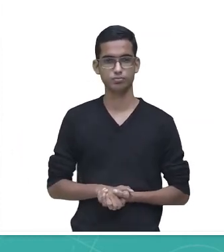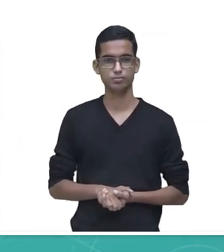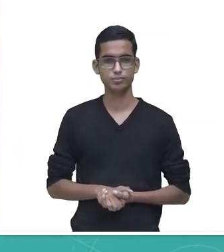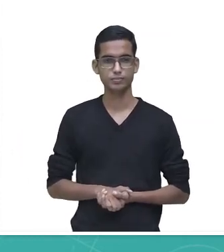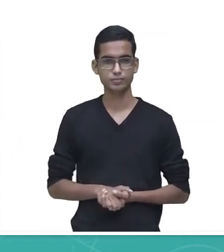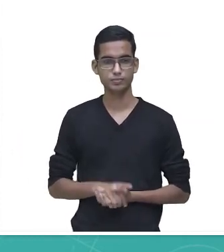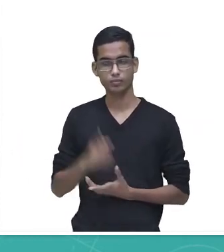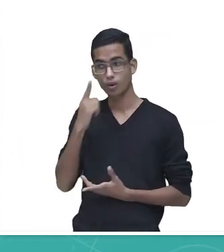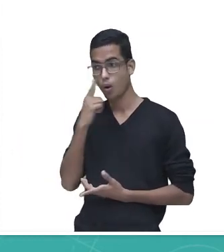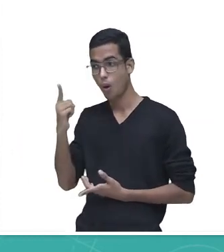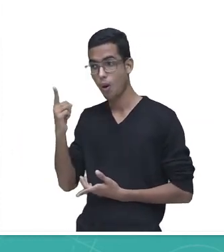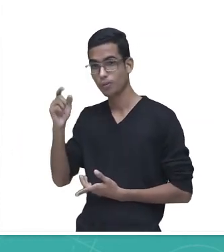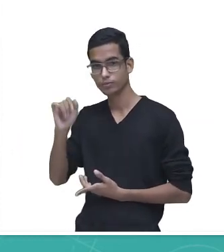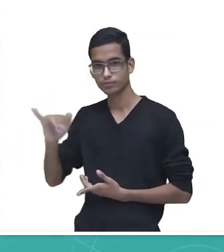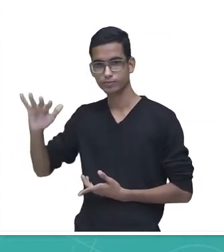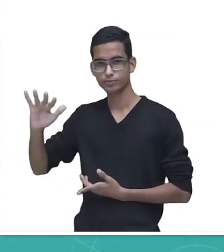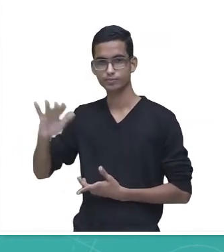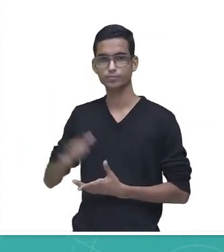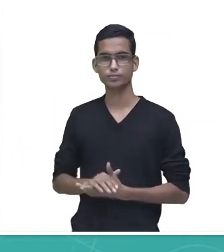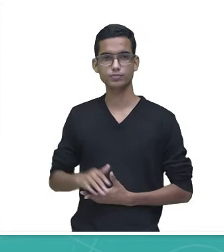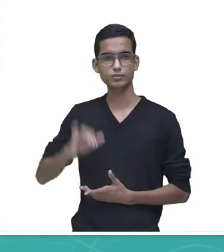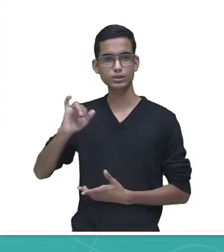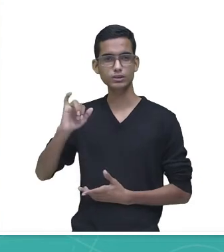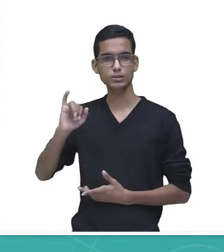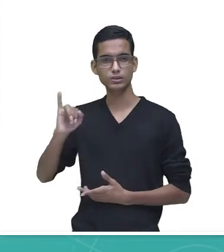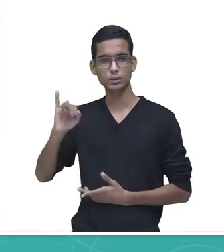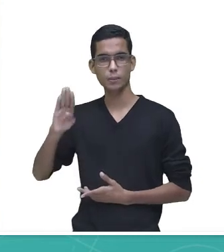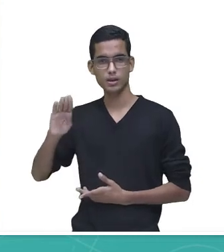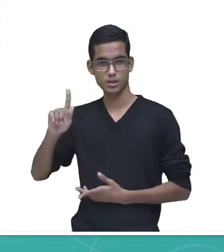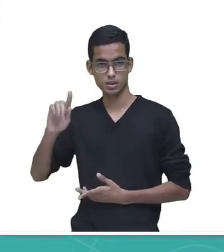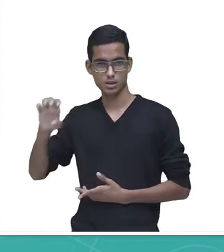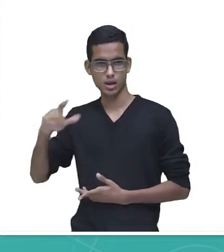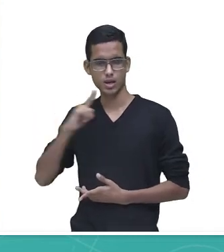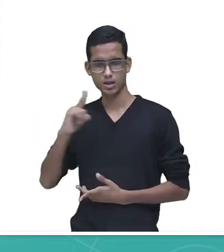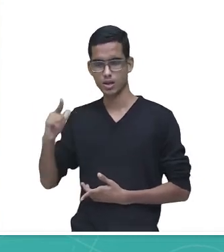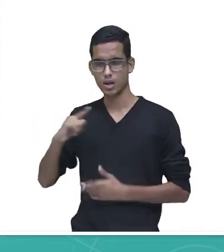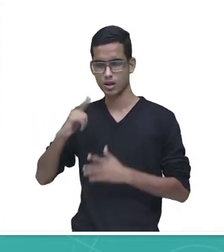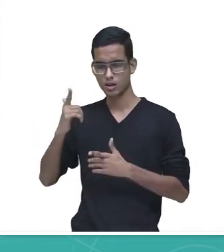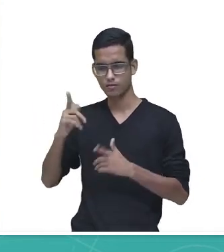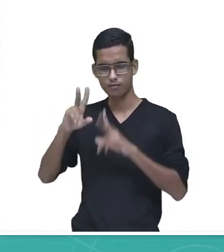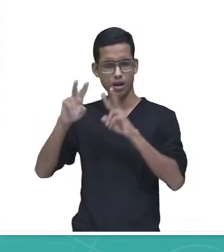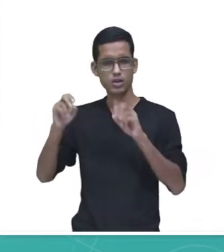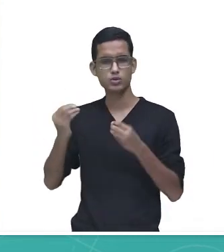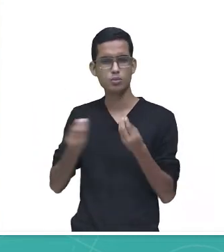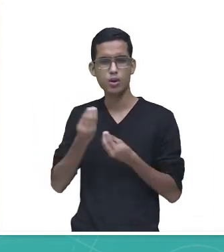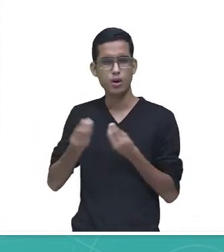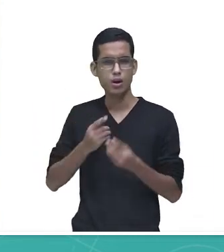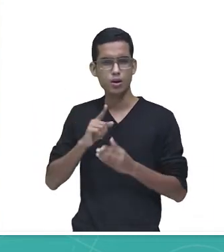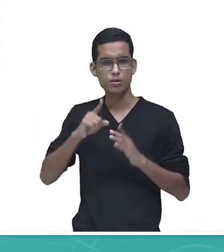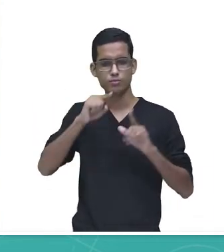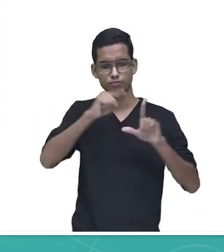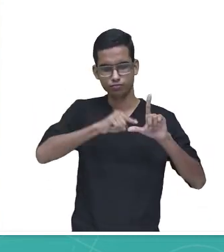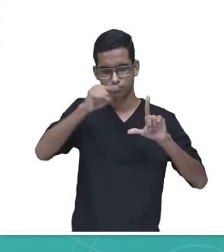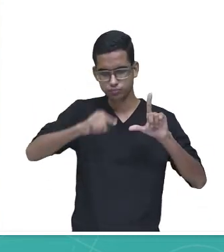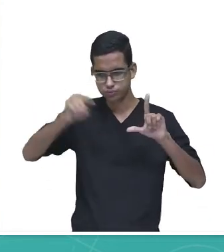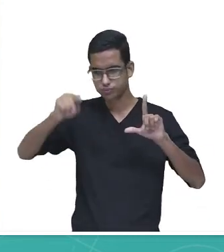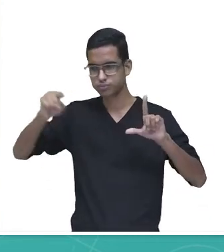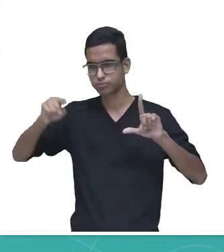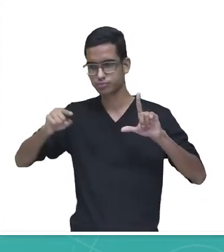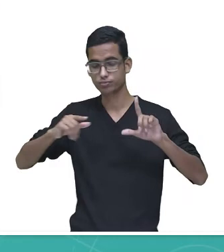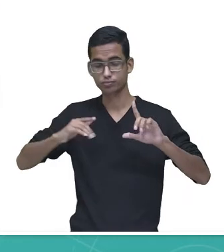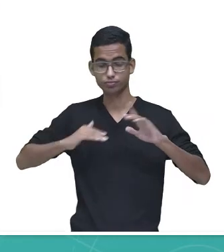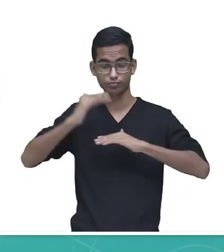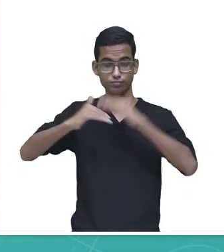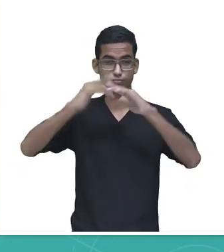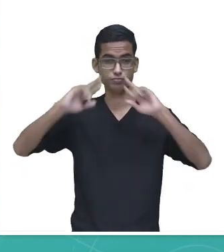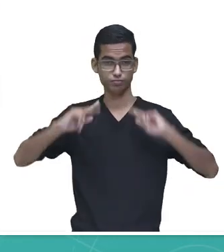né, que trata sobre o Índice de Desenvolvimento Humano a partir de muitos países do mundo. Vou destacar o